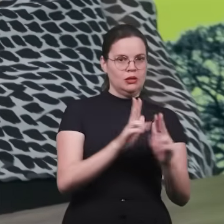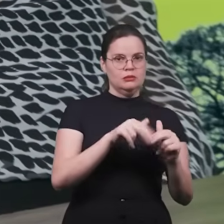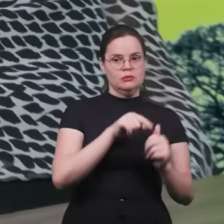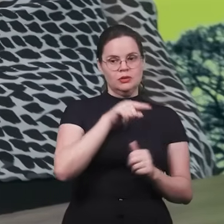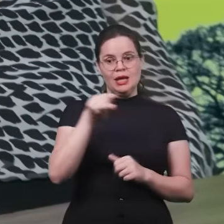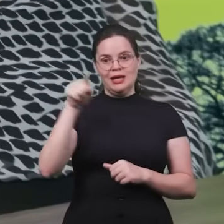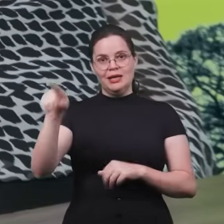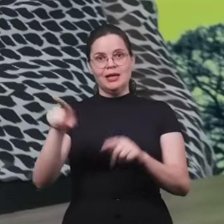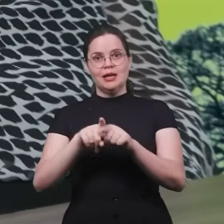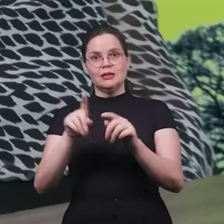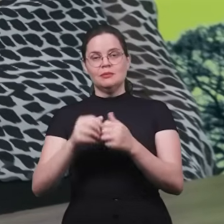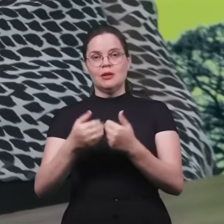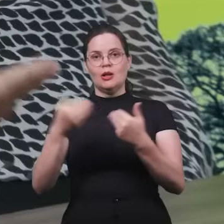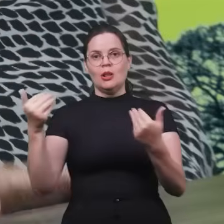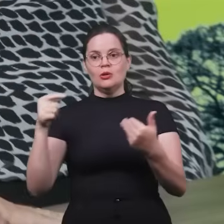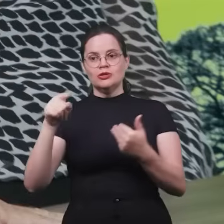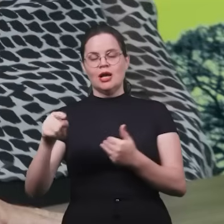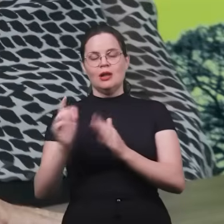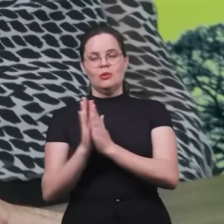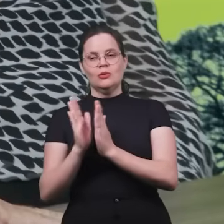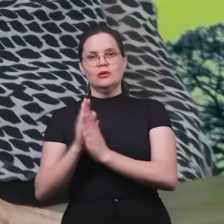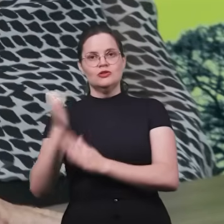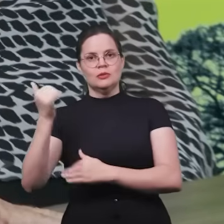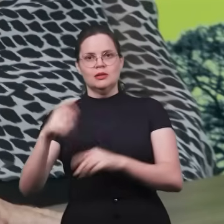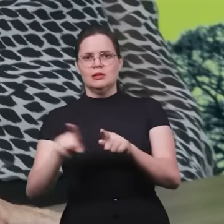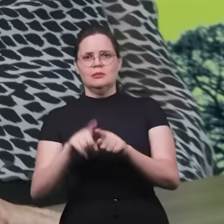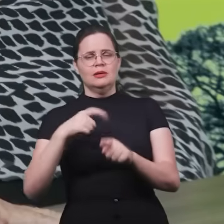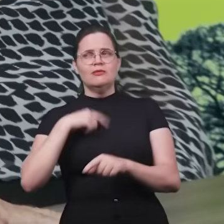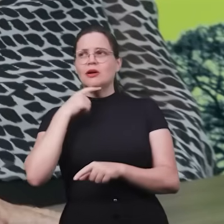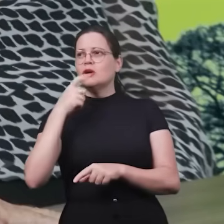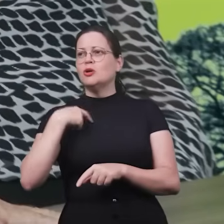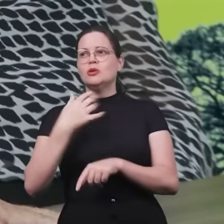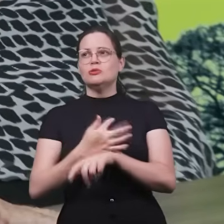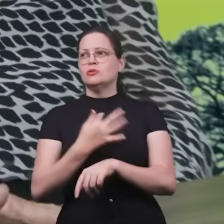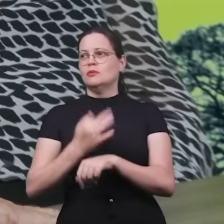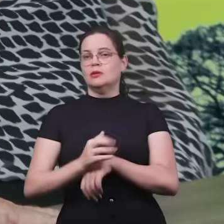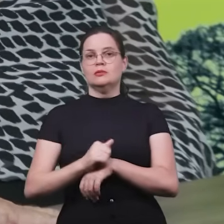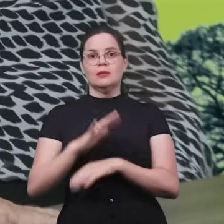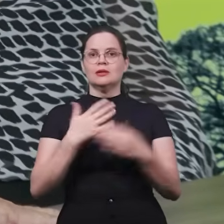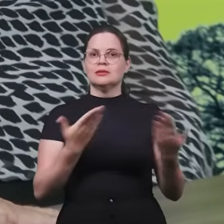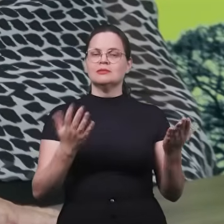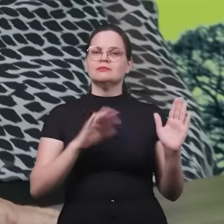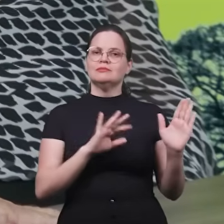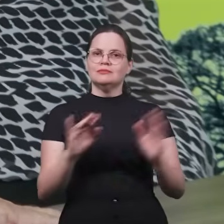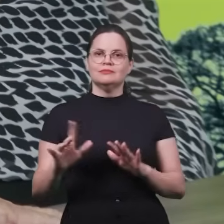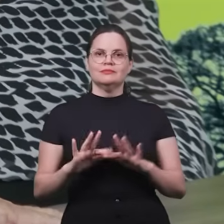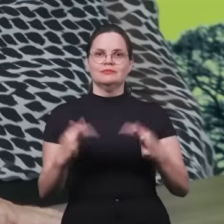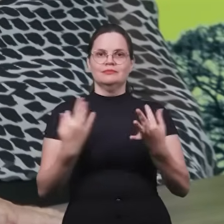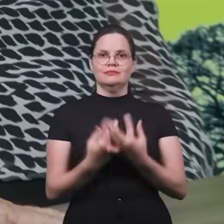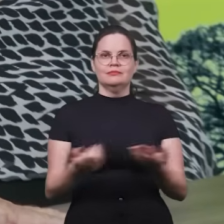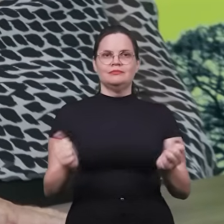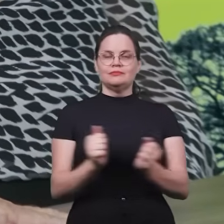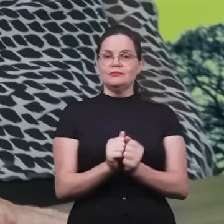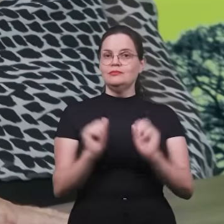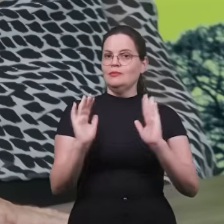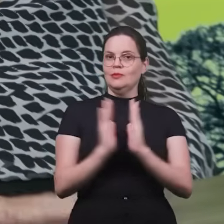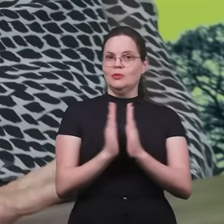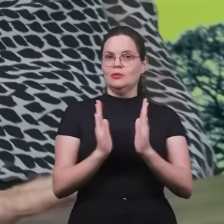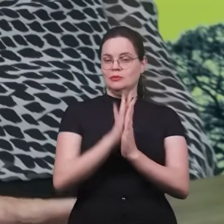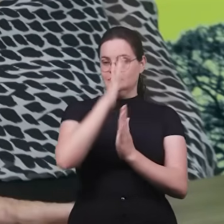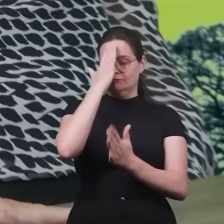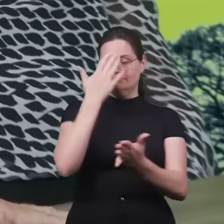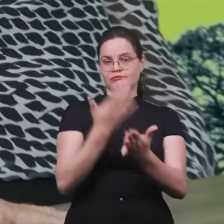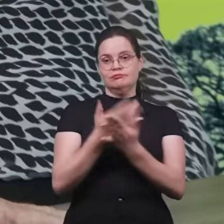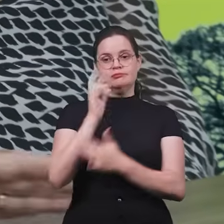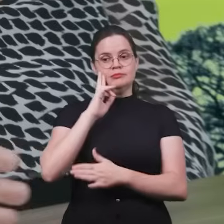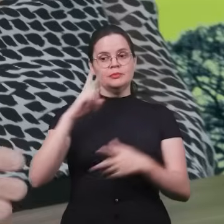Senhor, se o Senhor não resolver meu problema, ela teve... Então, a família junta, orando, buscando, confiando